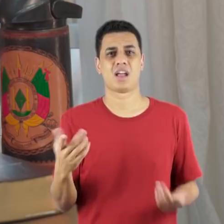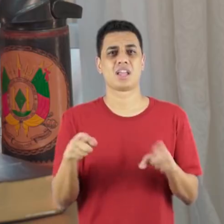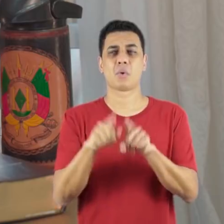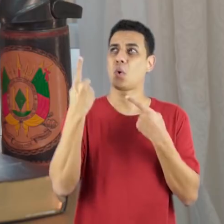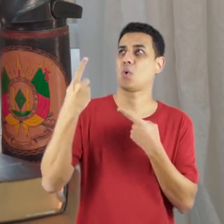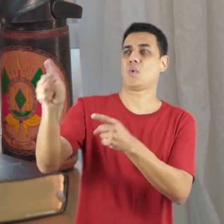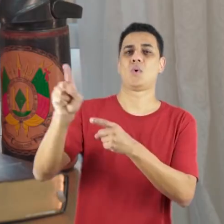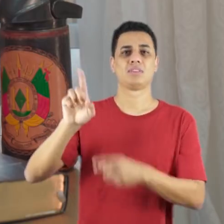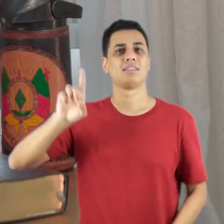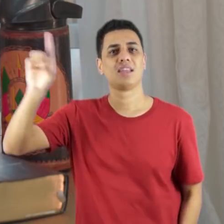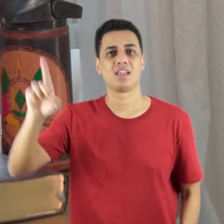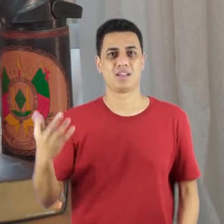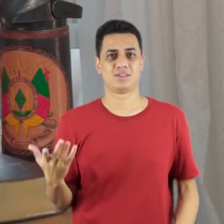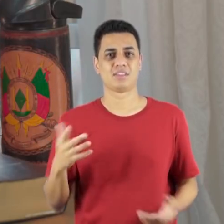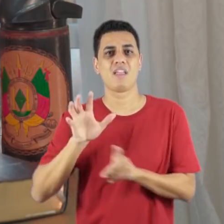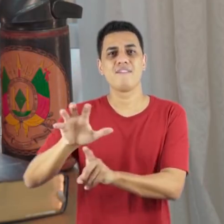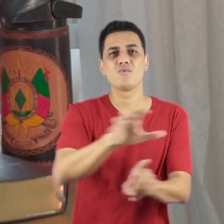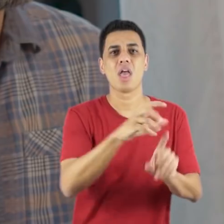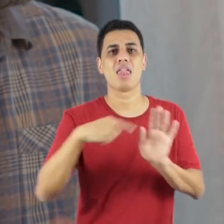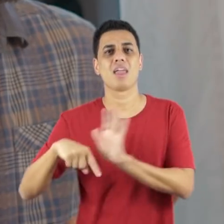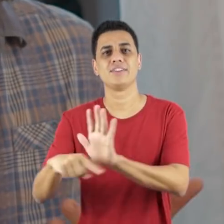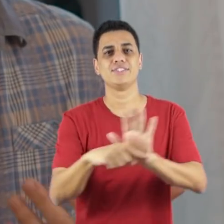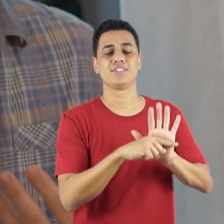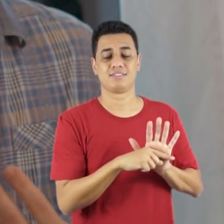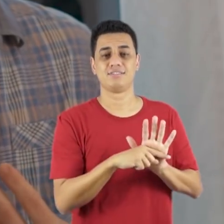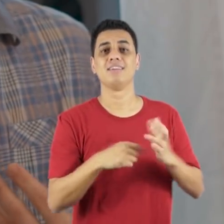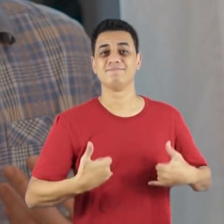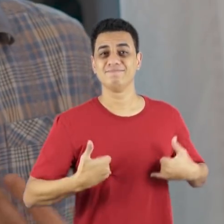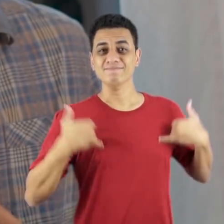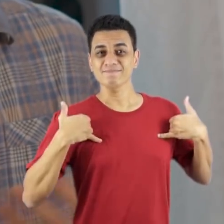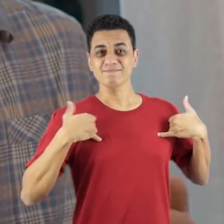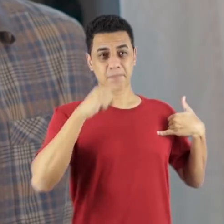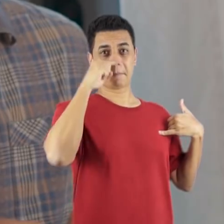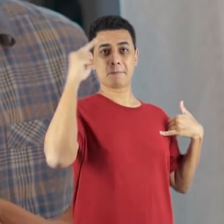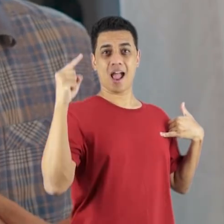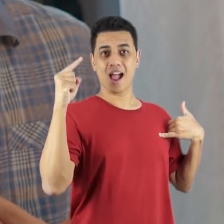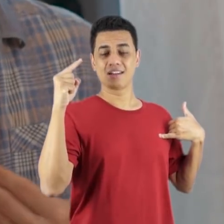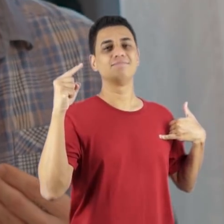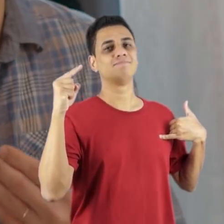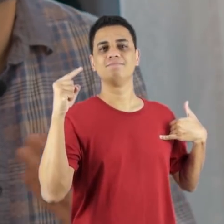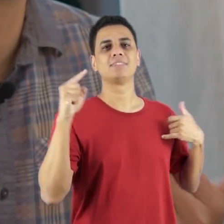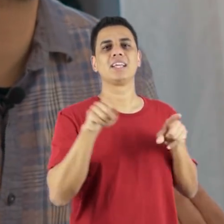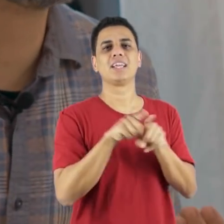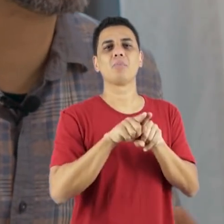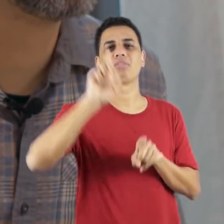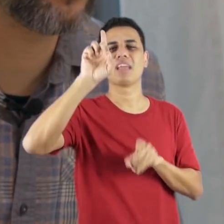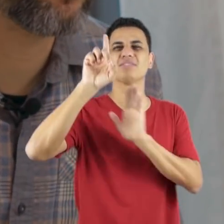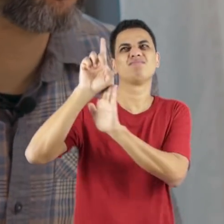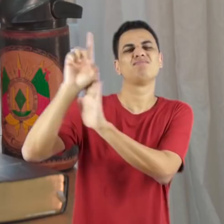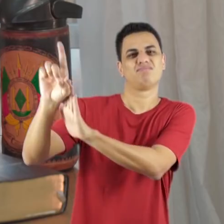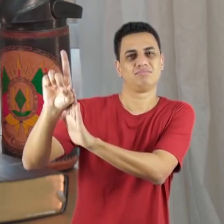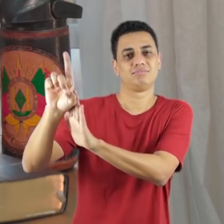um oponente divino, como um contaminador. Podemos dizer que o orgulho é uma atitude dos que deixaram Deus